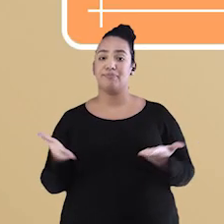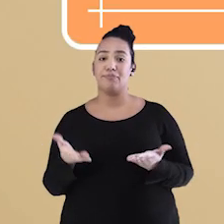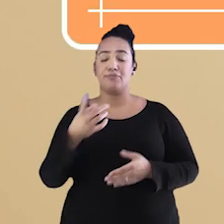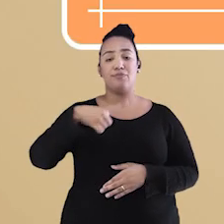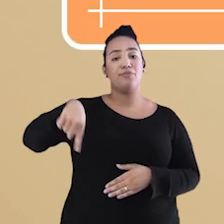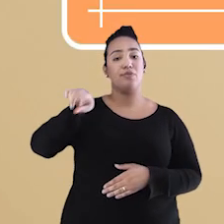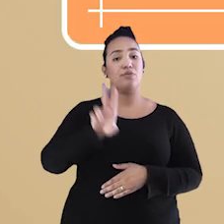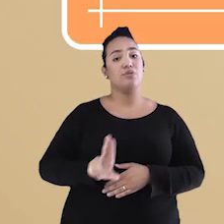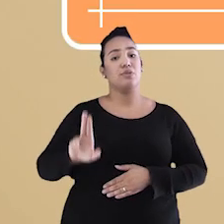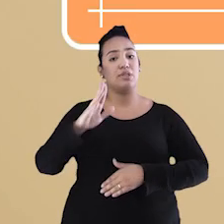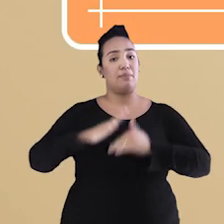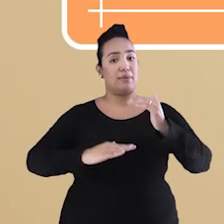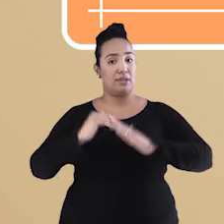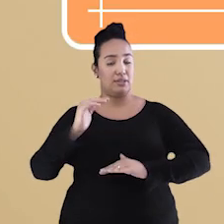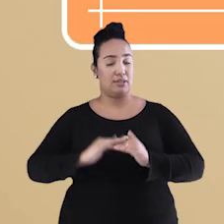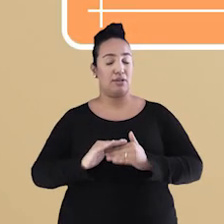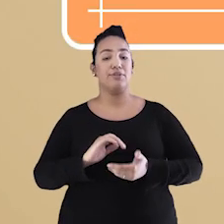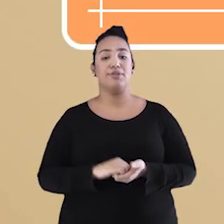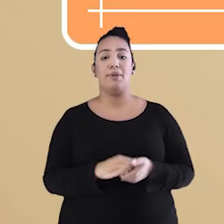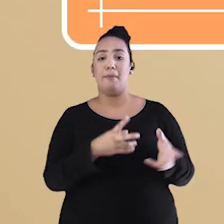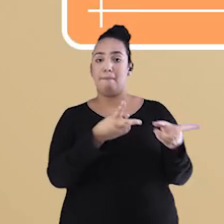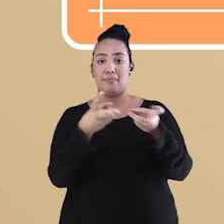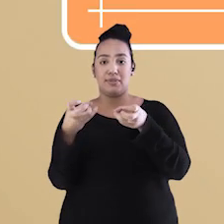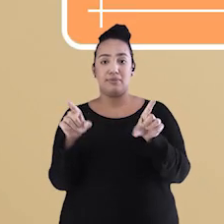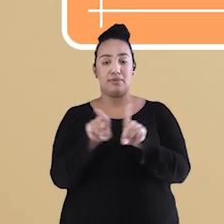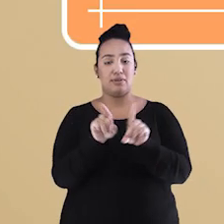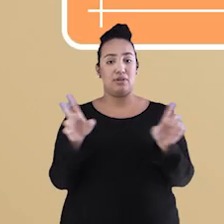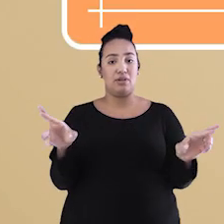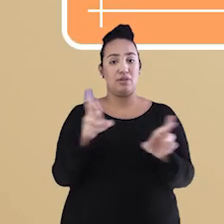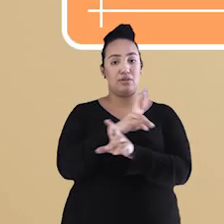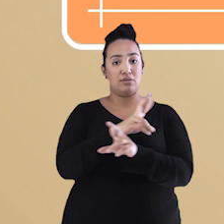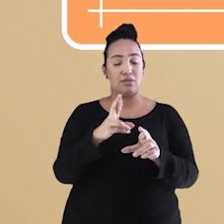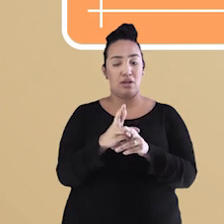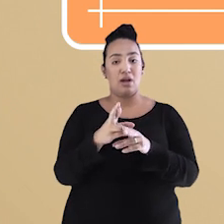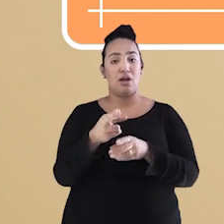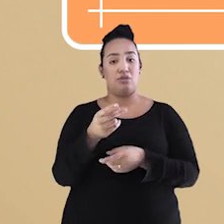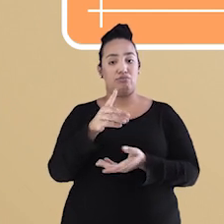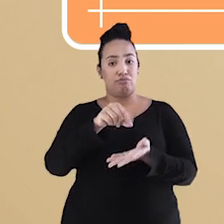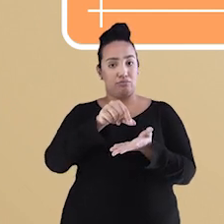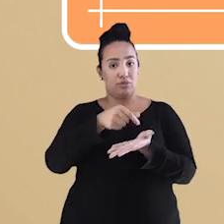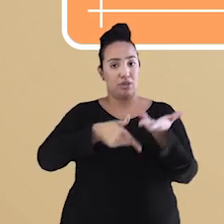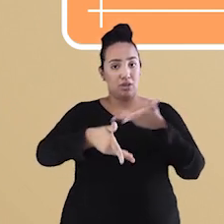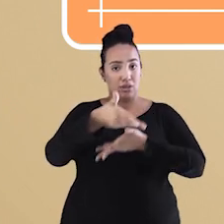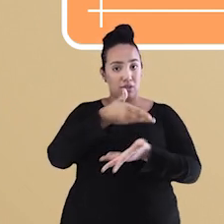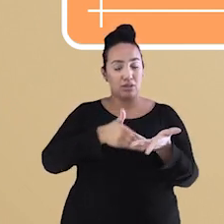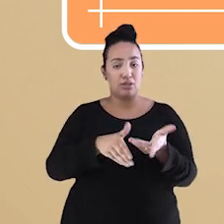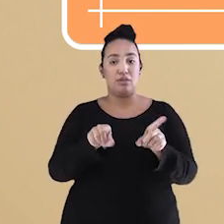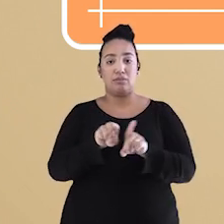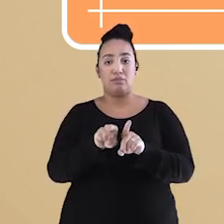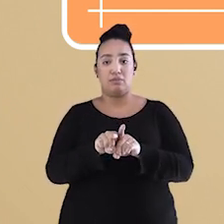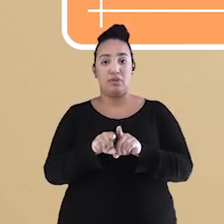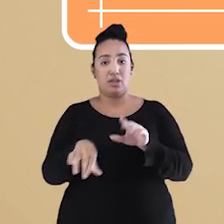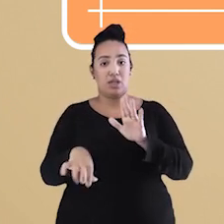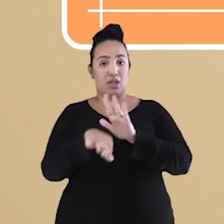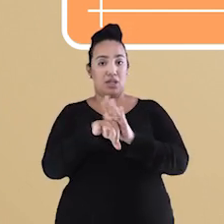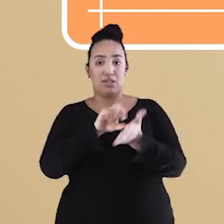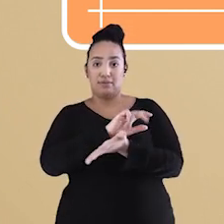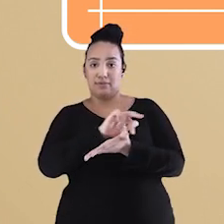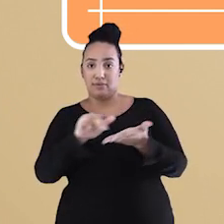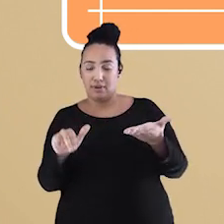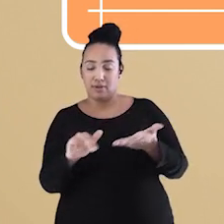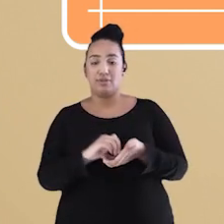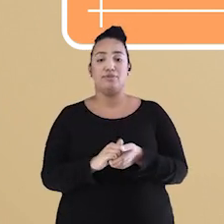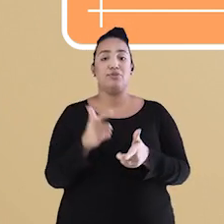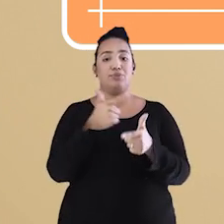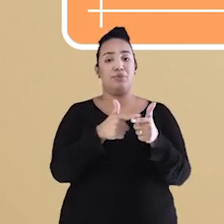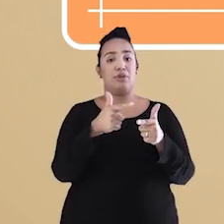vamos trabalhar com a habilidade que identifica e relaciona as dinâmicas do capitalismo e suas crises, os grandes conflitos mundiais